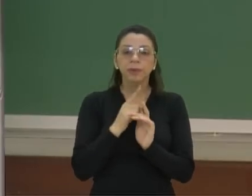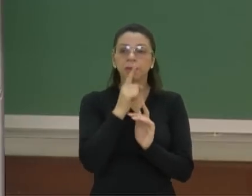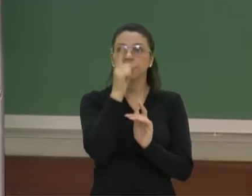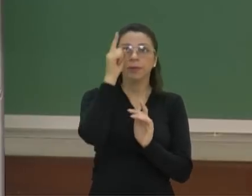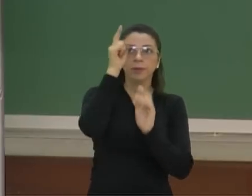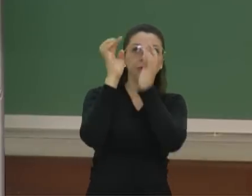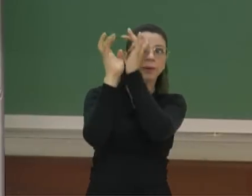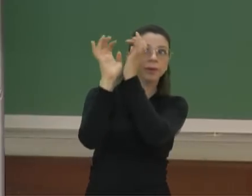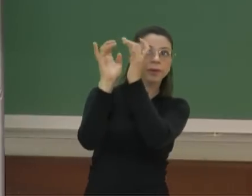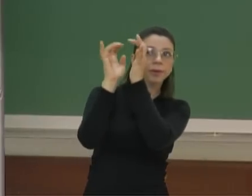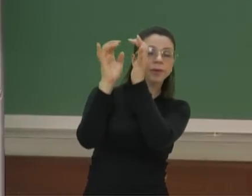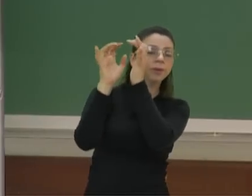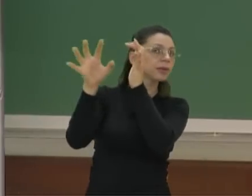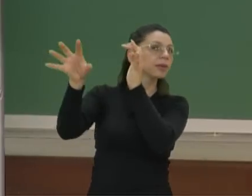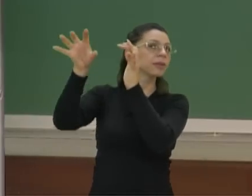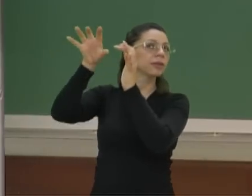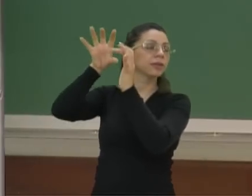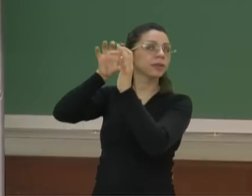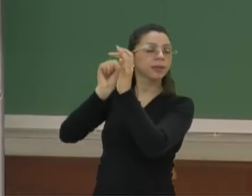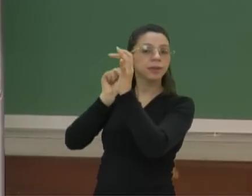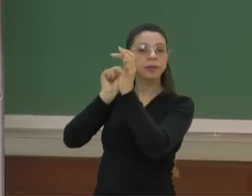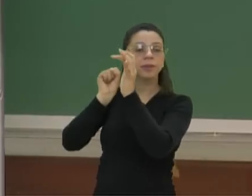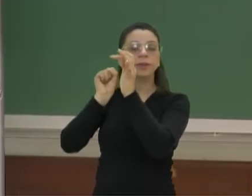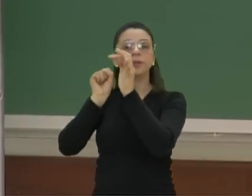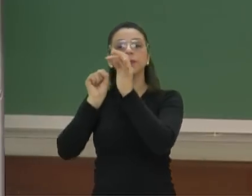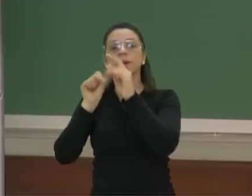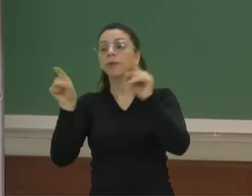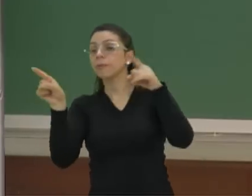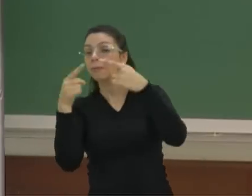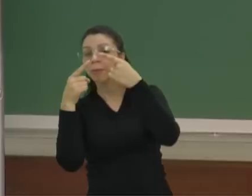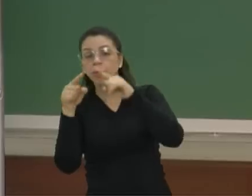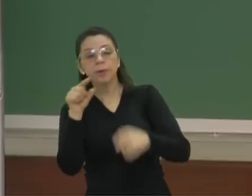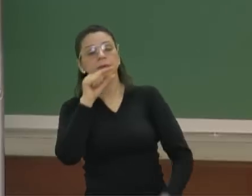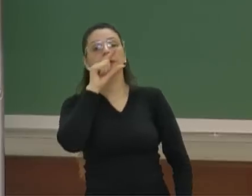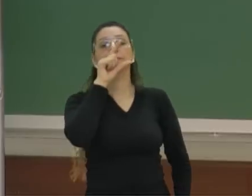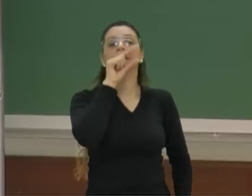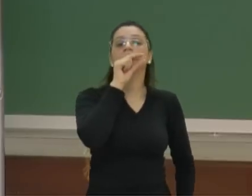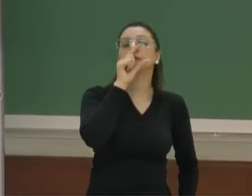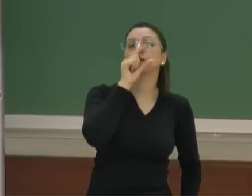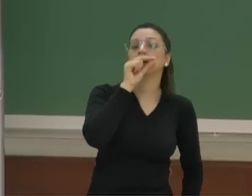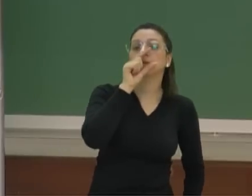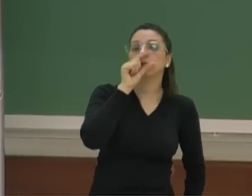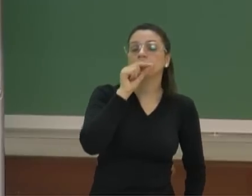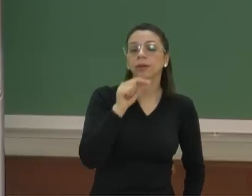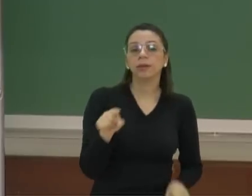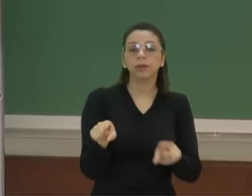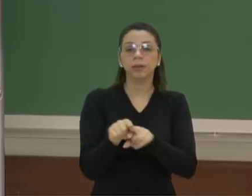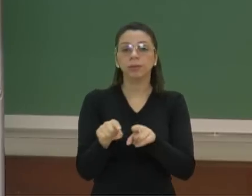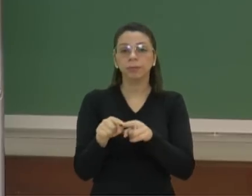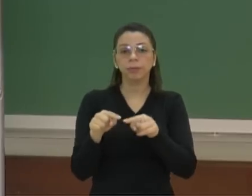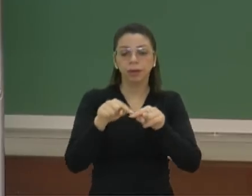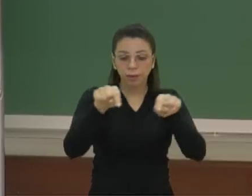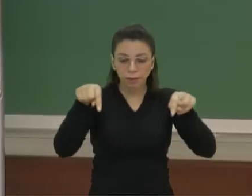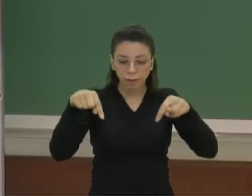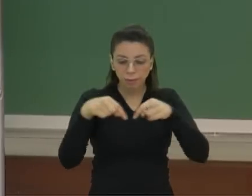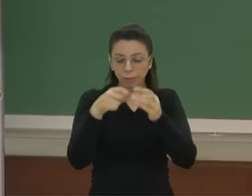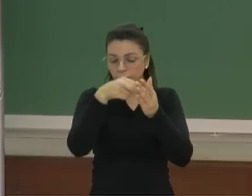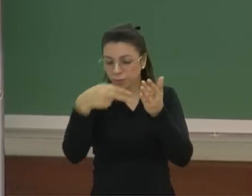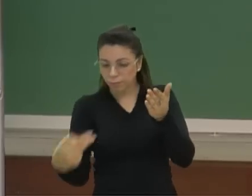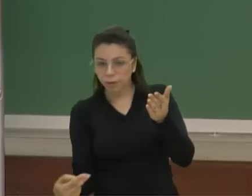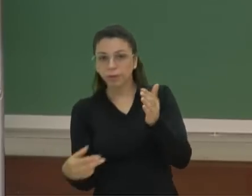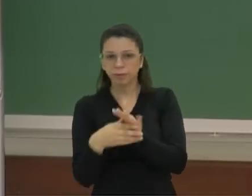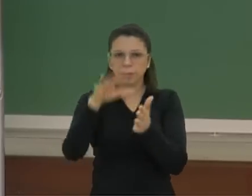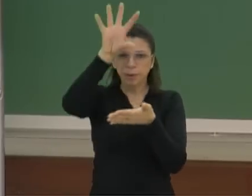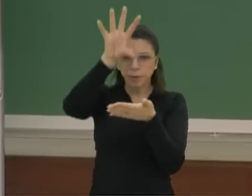do Fabiano, a mãe chamando para almoçar, um passarinho cantando, um prato caindo no chão. Então vamos copiar